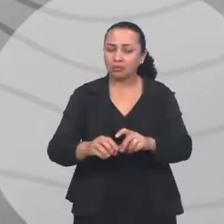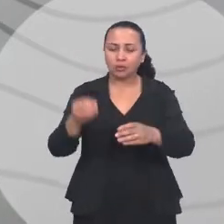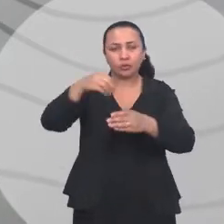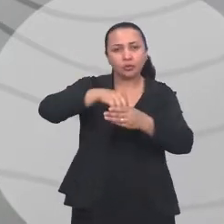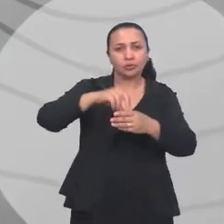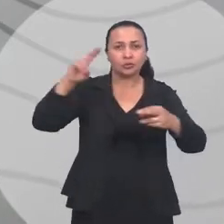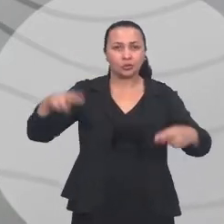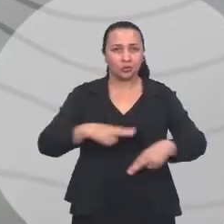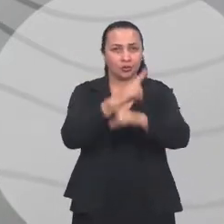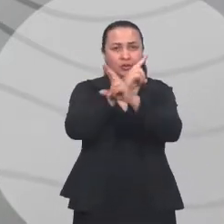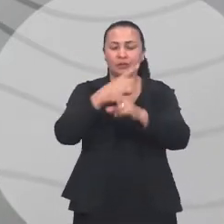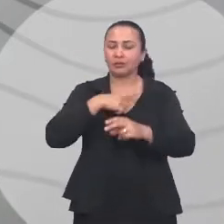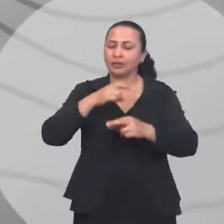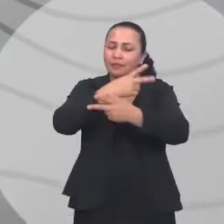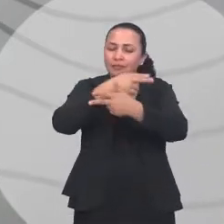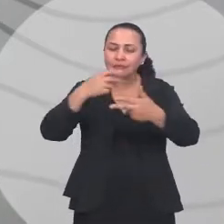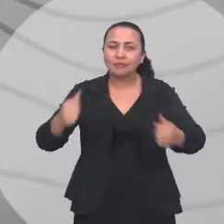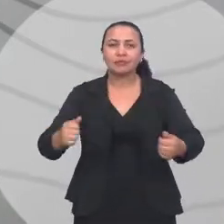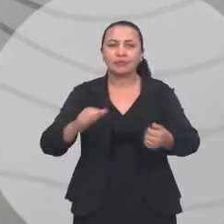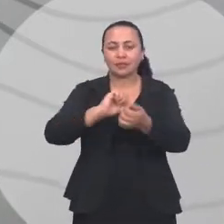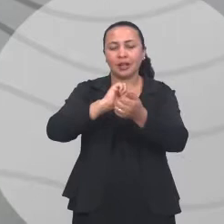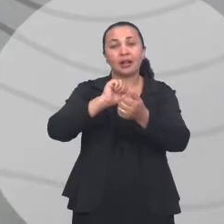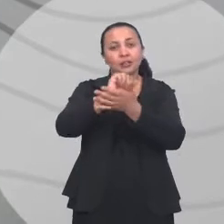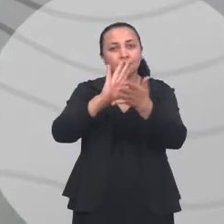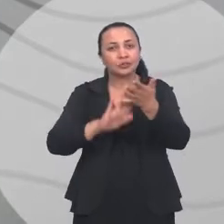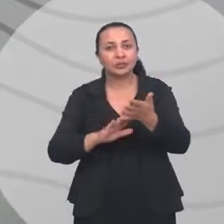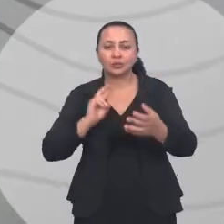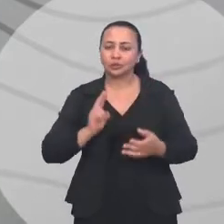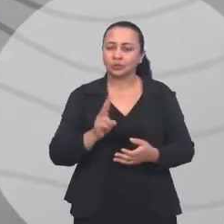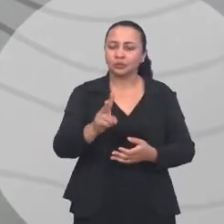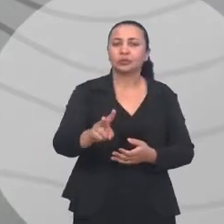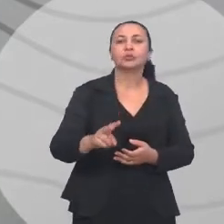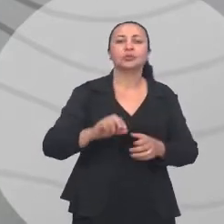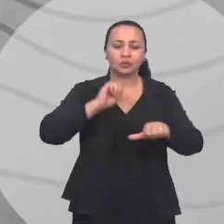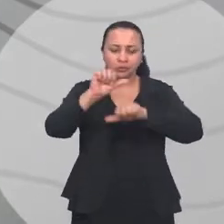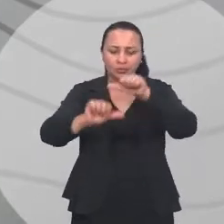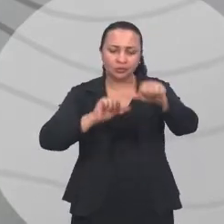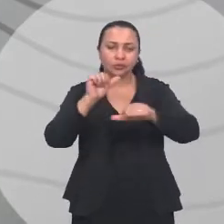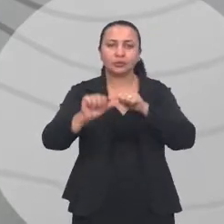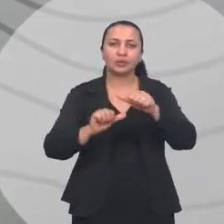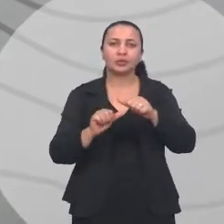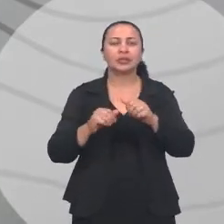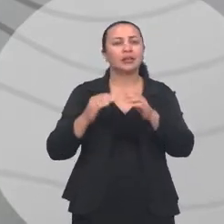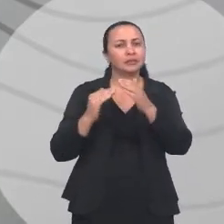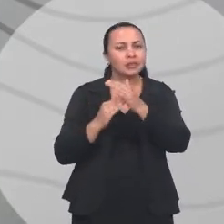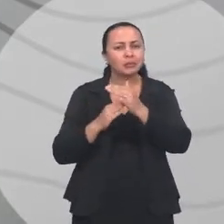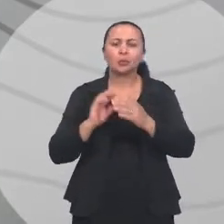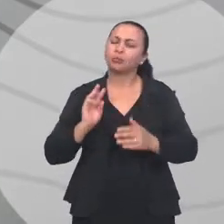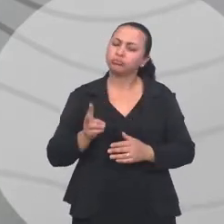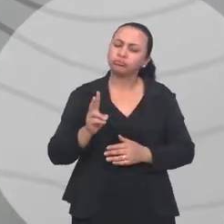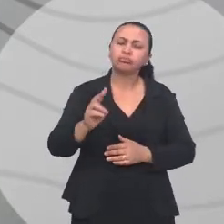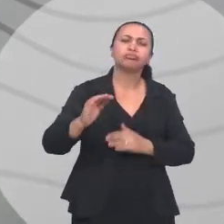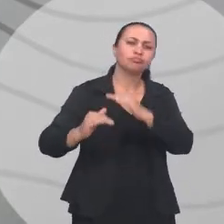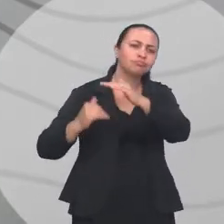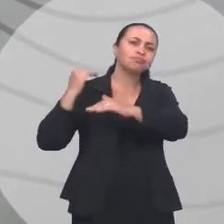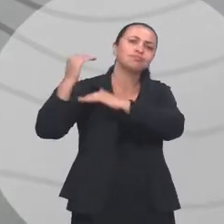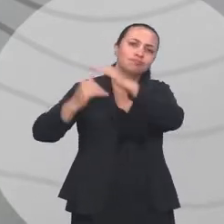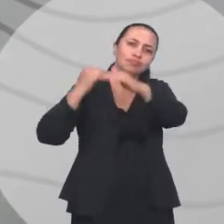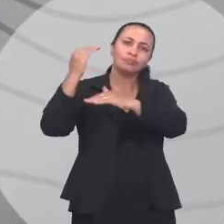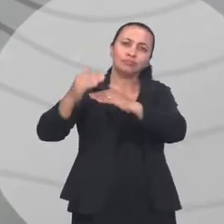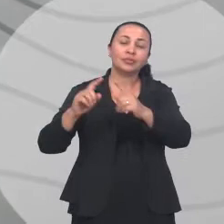interno da uesb então tem uma série de atividades que continuarão sendo desenvolvidas nesse período todo né